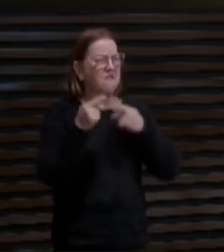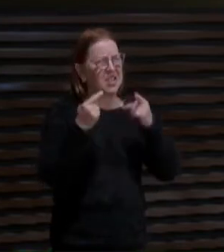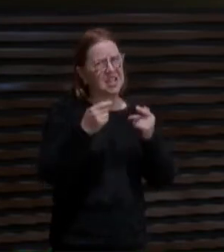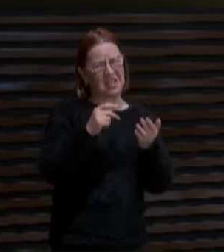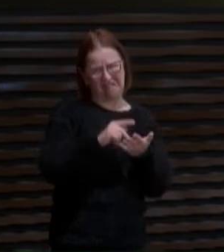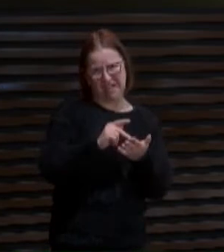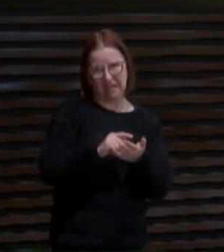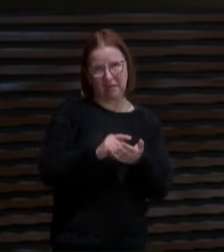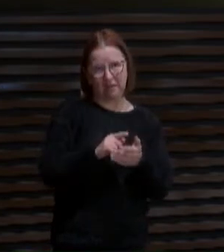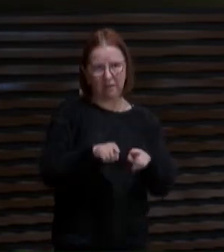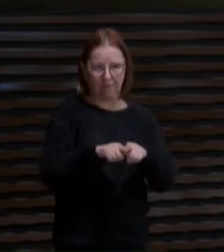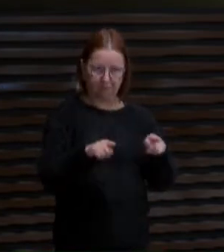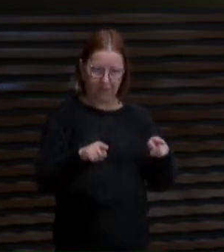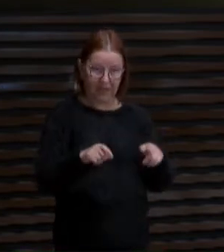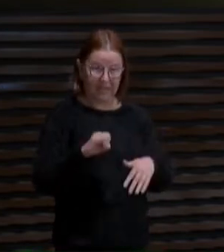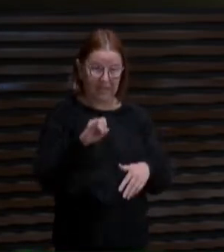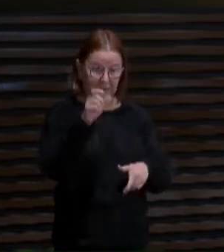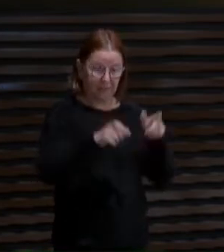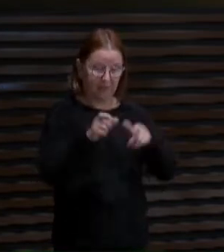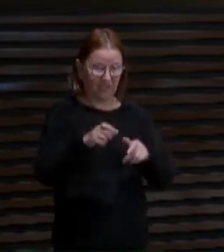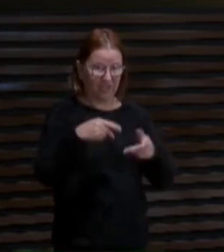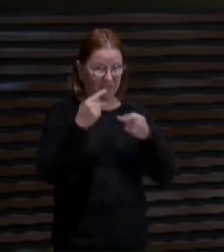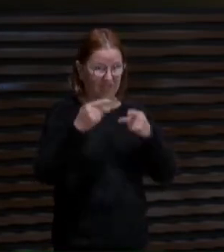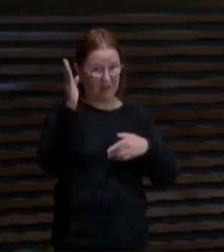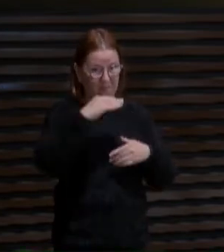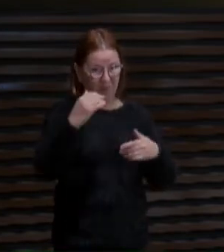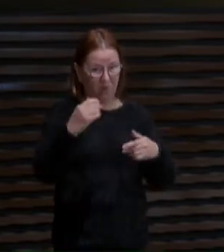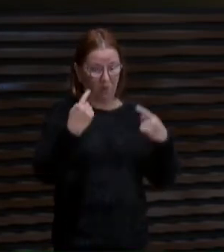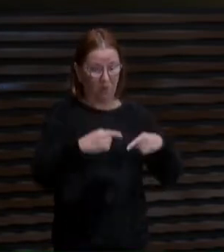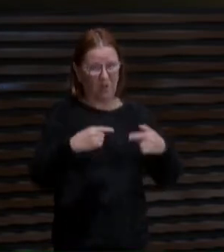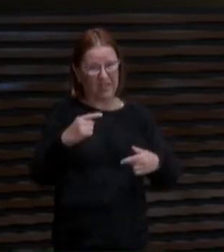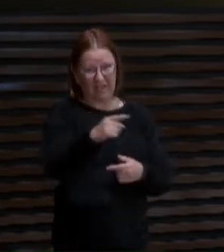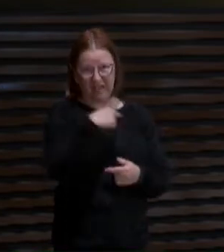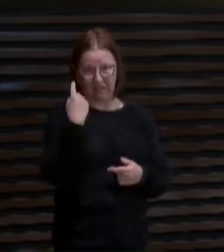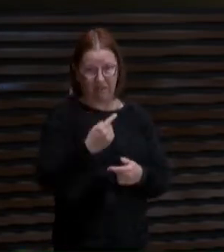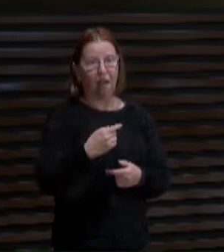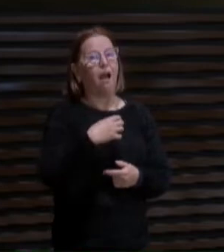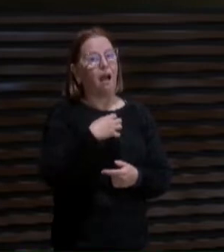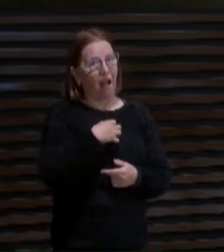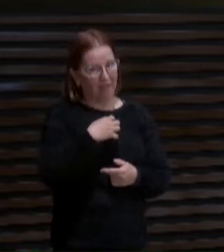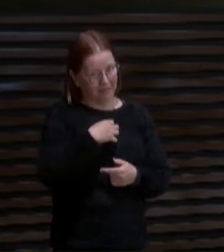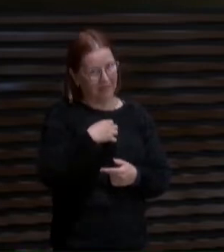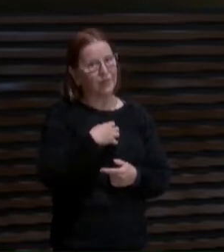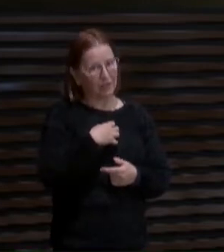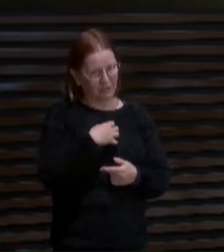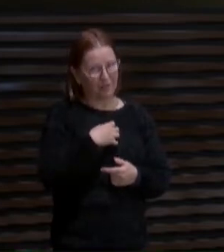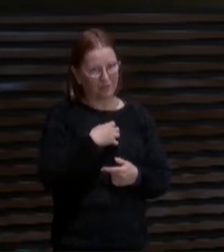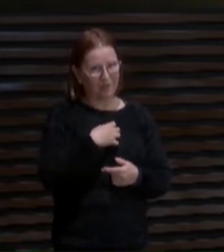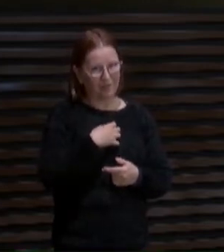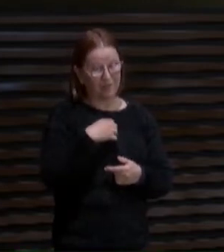fofocas sentimos na pele a malignidade desse pecado meu povo